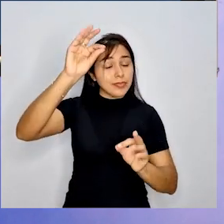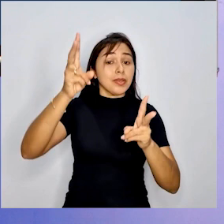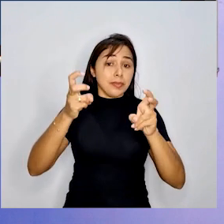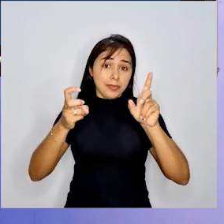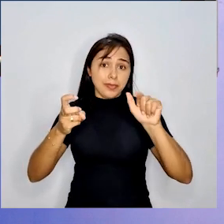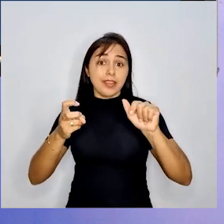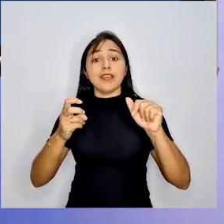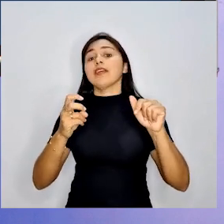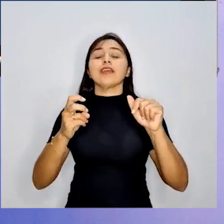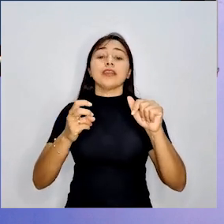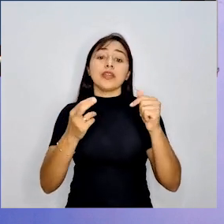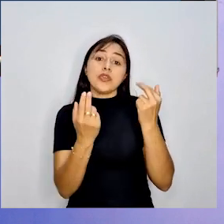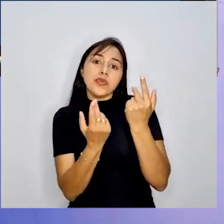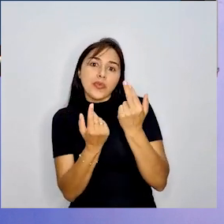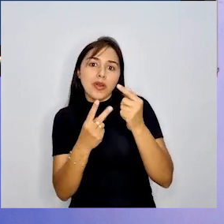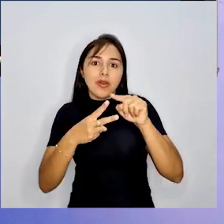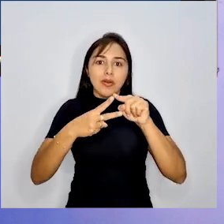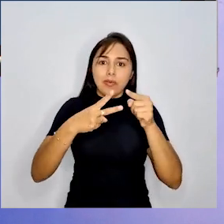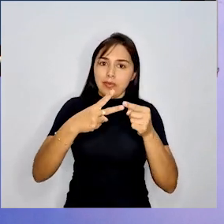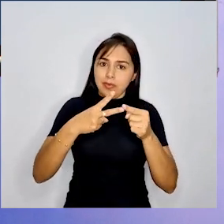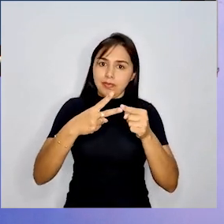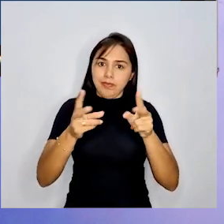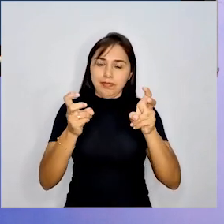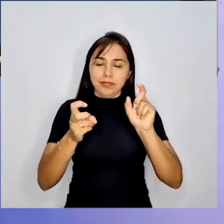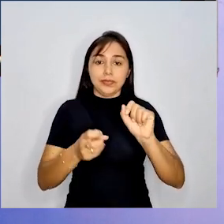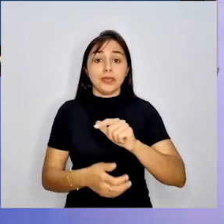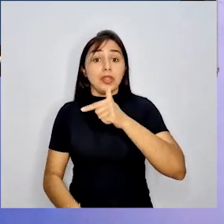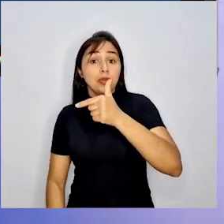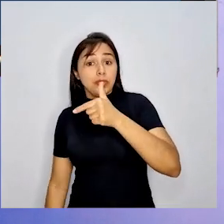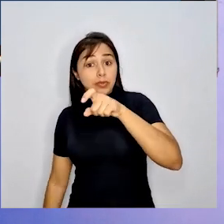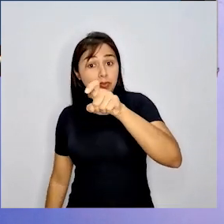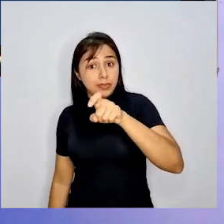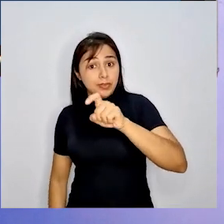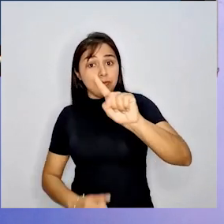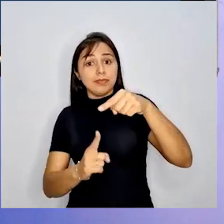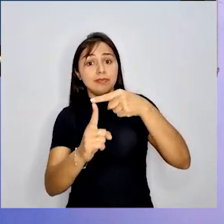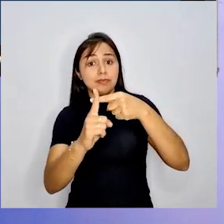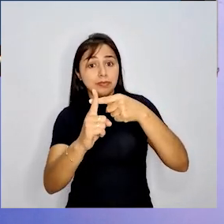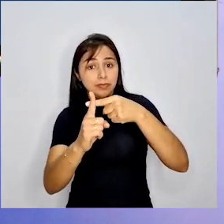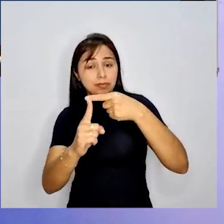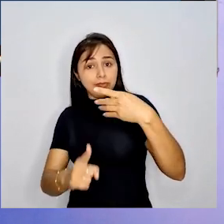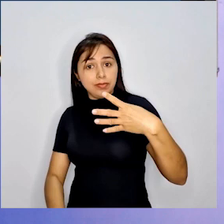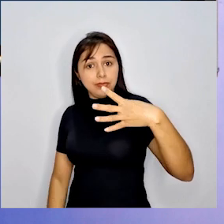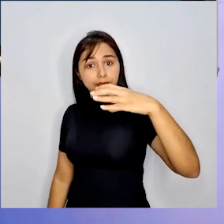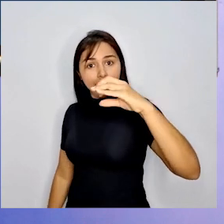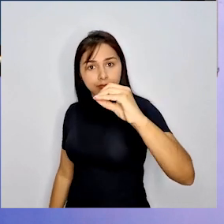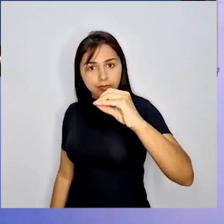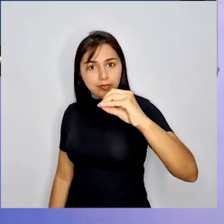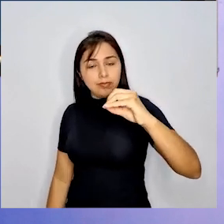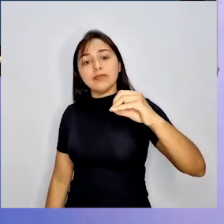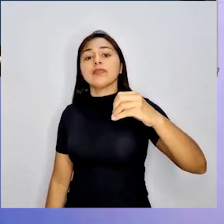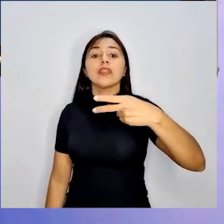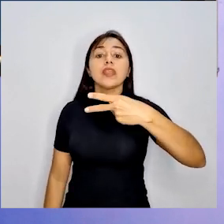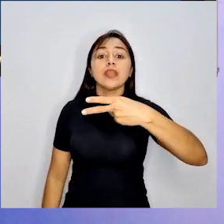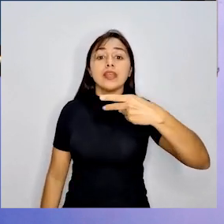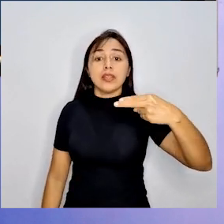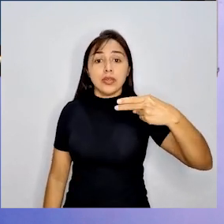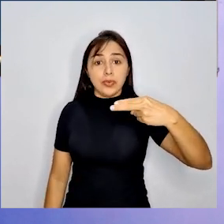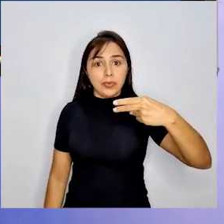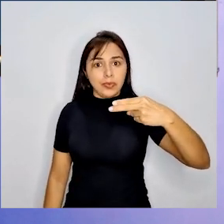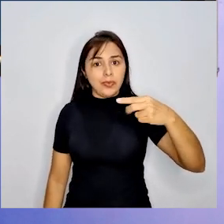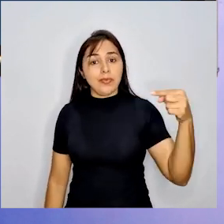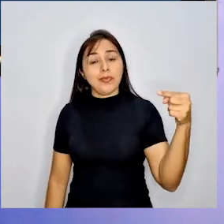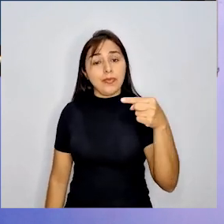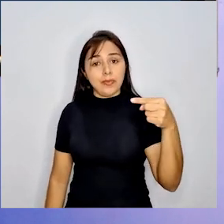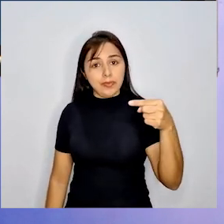congruentes. Então, podemos escrever que 2x mais 40 vai ser igual a